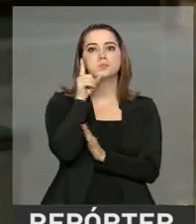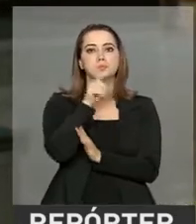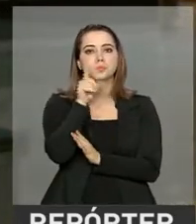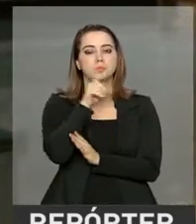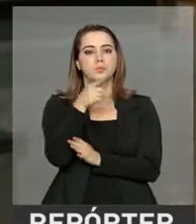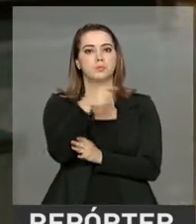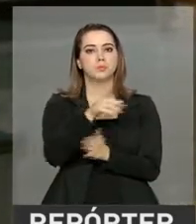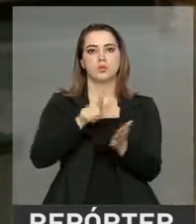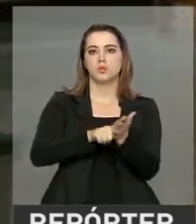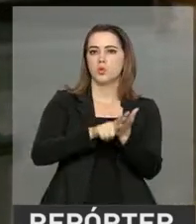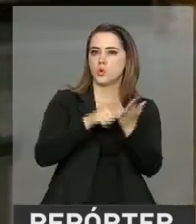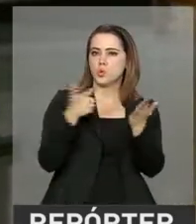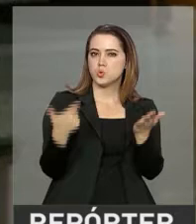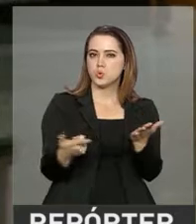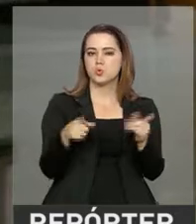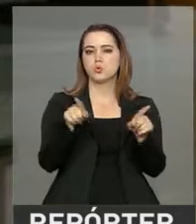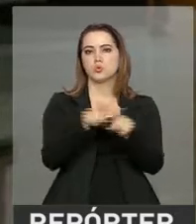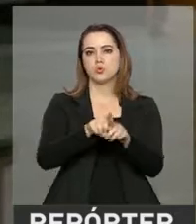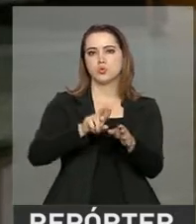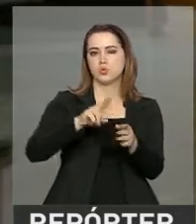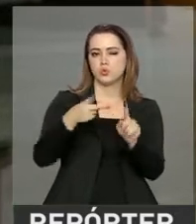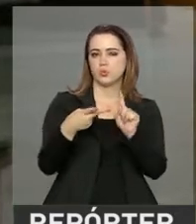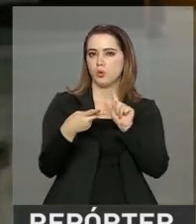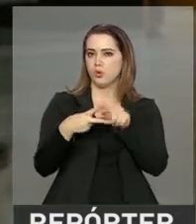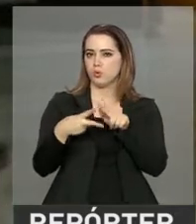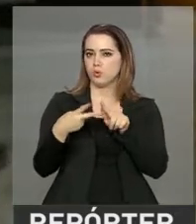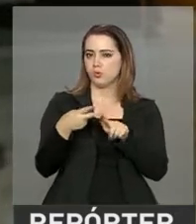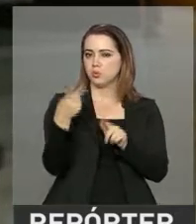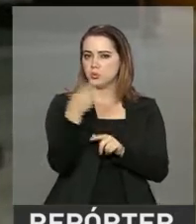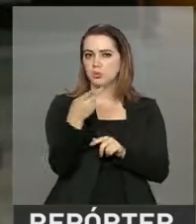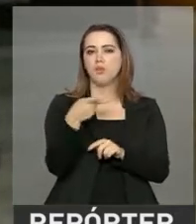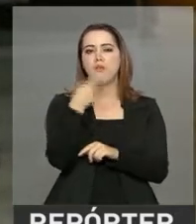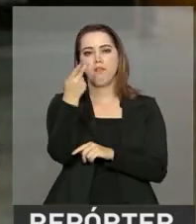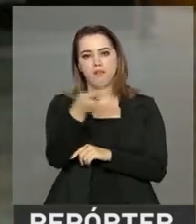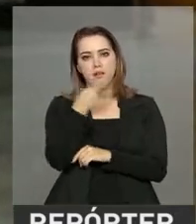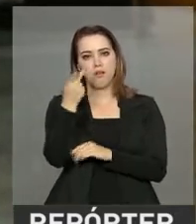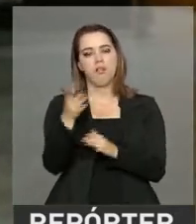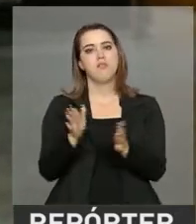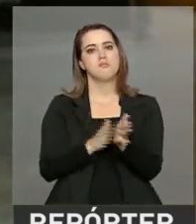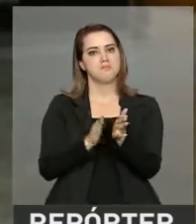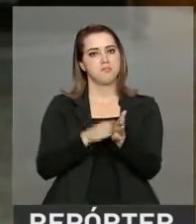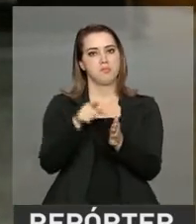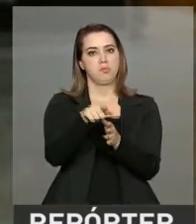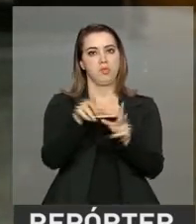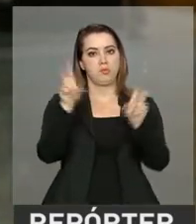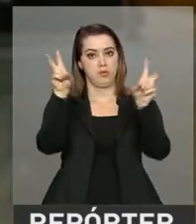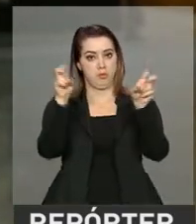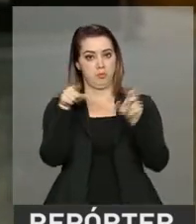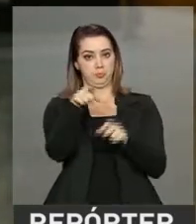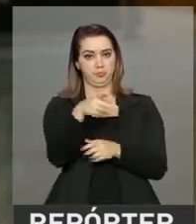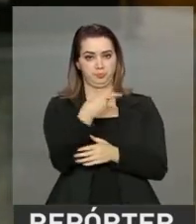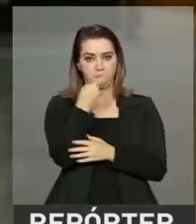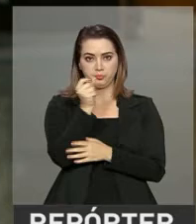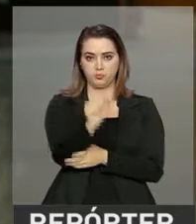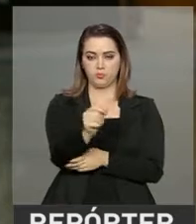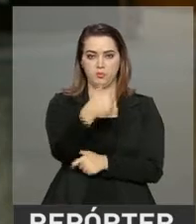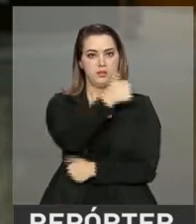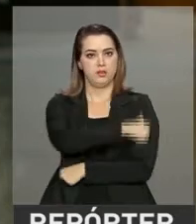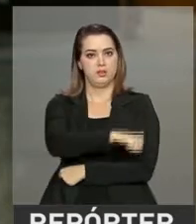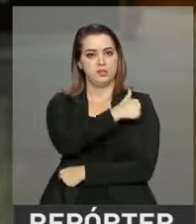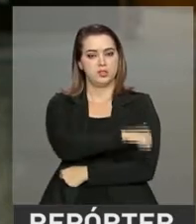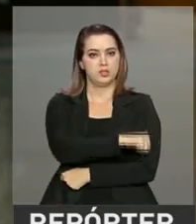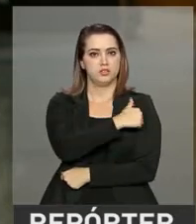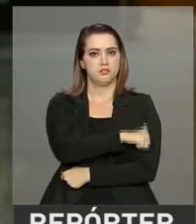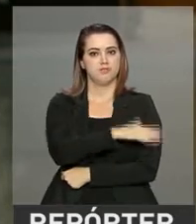exemplo The Wall Street Journal e USA Today, voltaram atrás e destacaram em manchetes, por exemplo, que o Rio de Janeiro